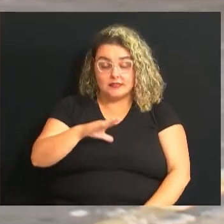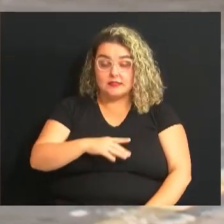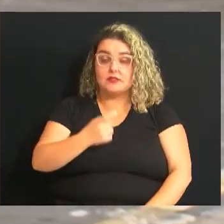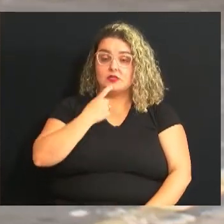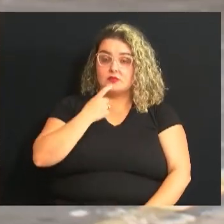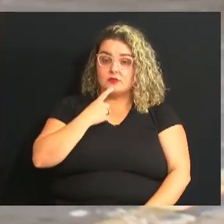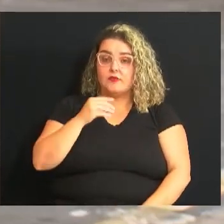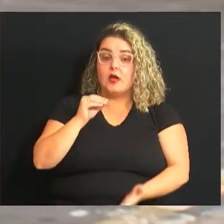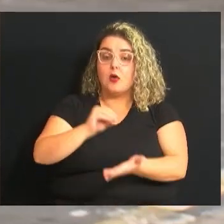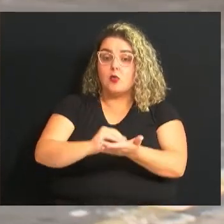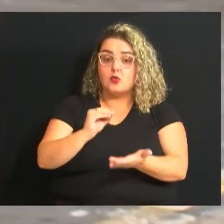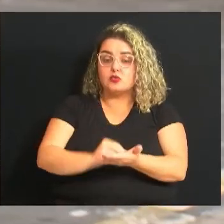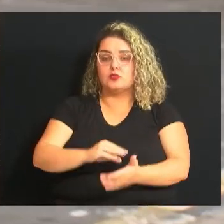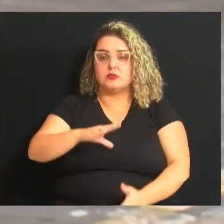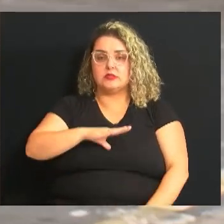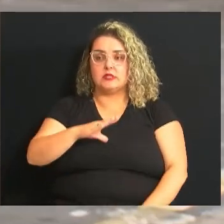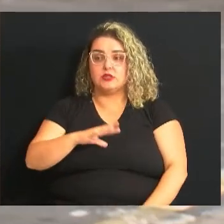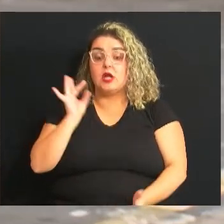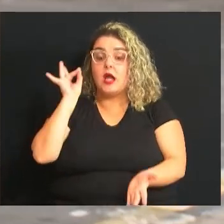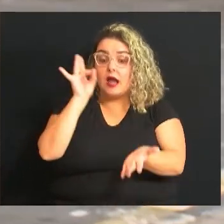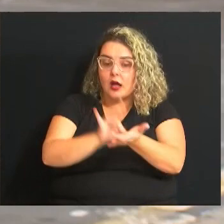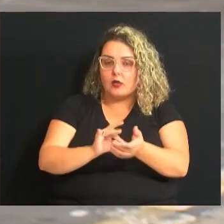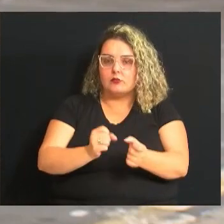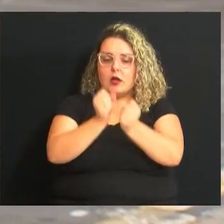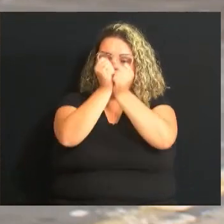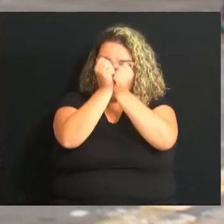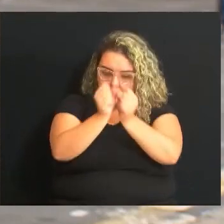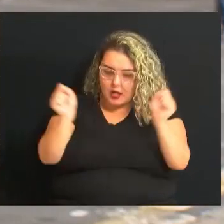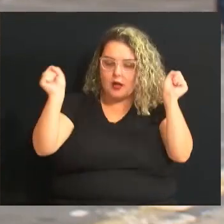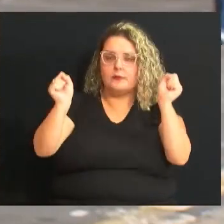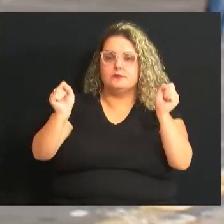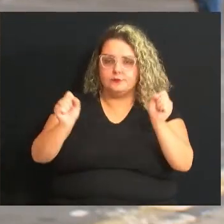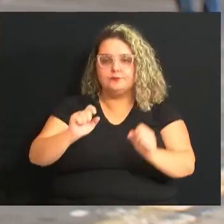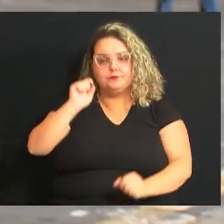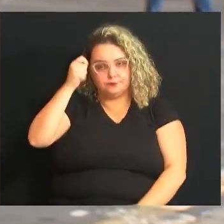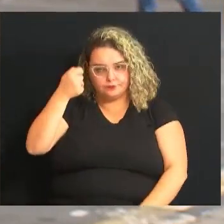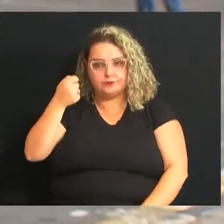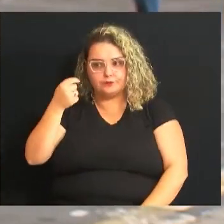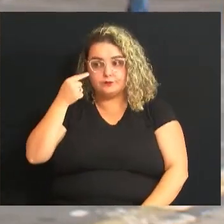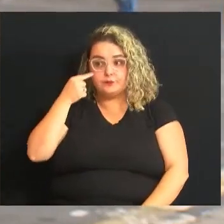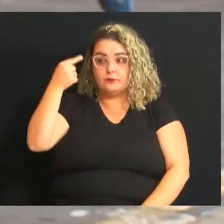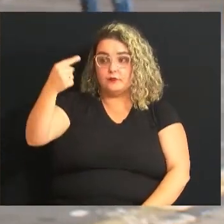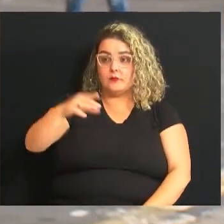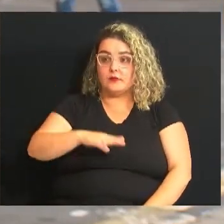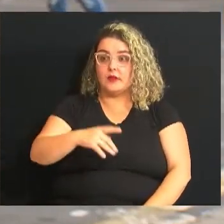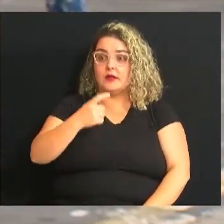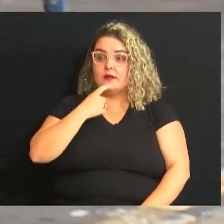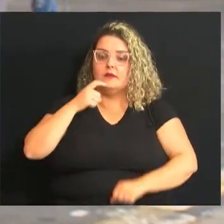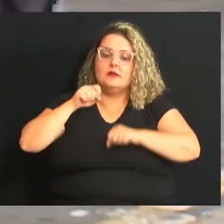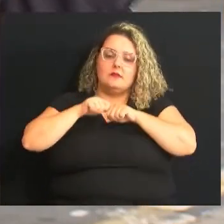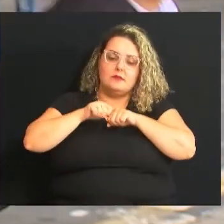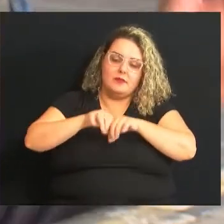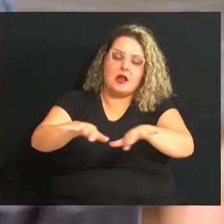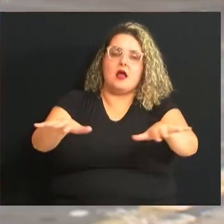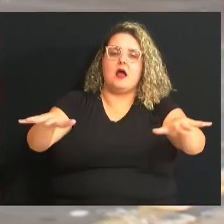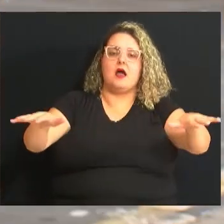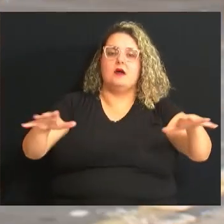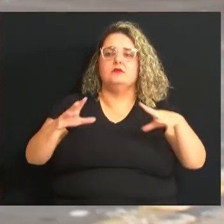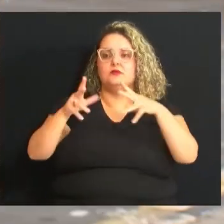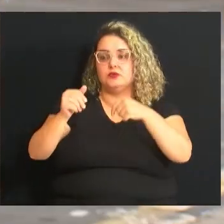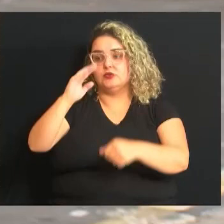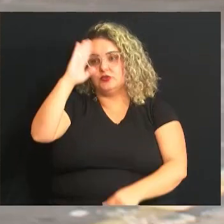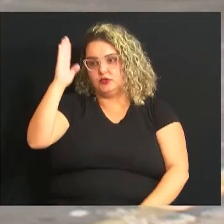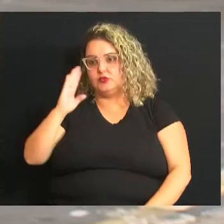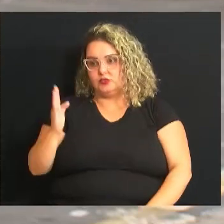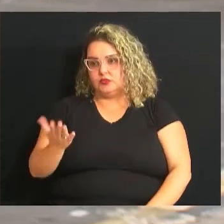do Brasil a reconhecer oficialmente a abolição da escravidão, a ideia é que Campinas poderia arrombar outras portas por